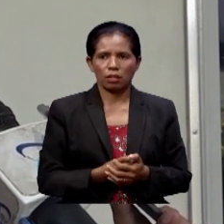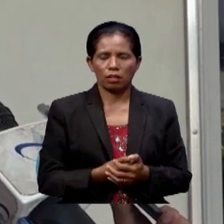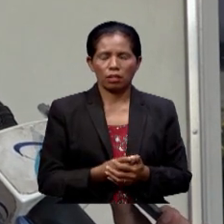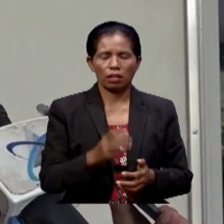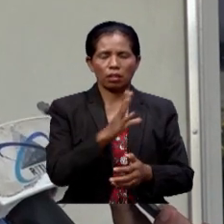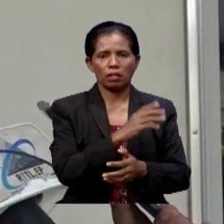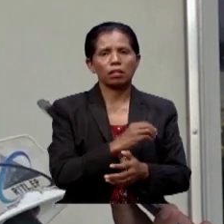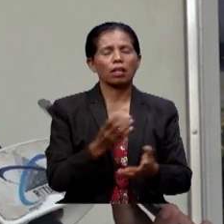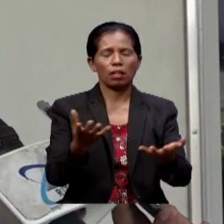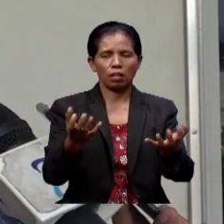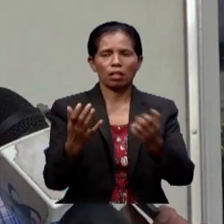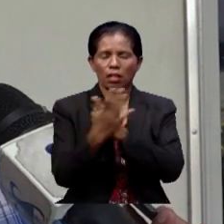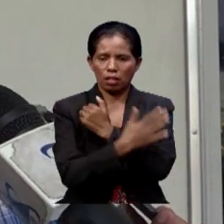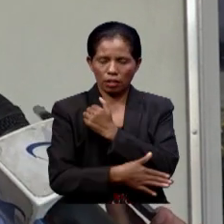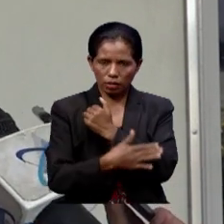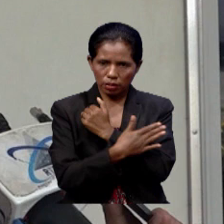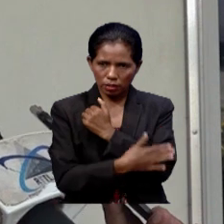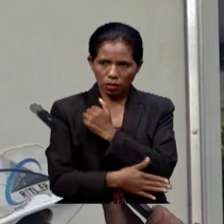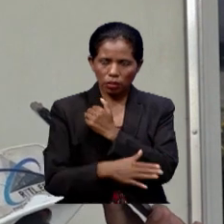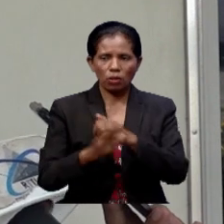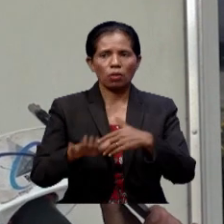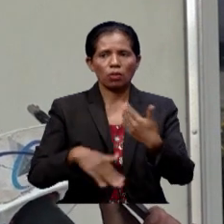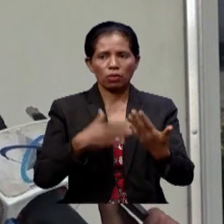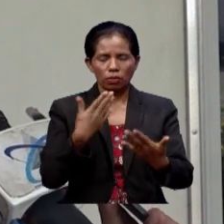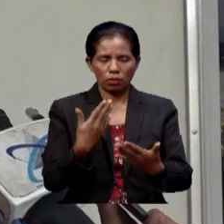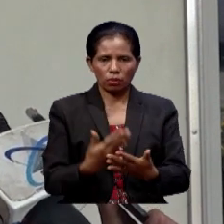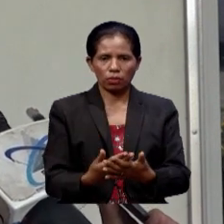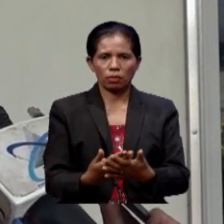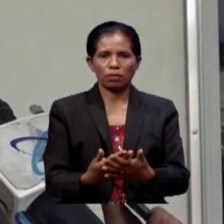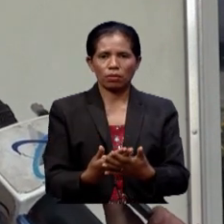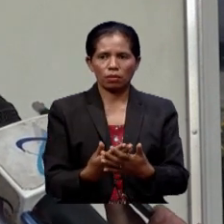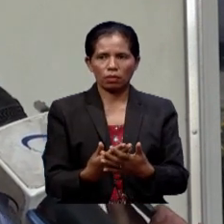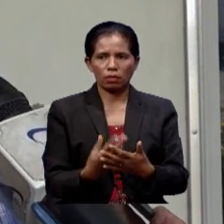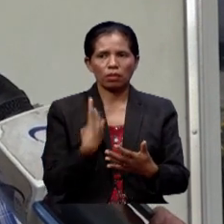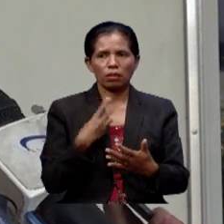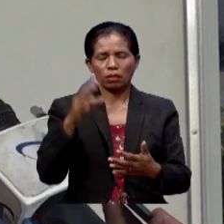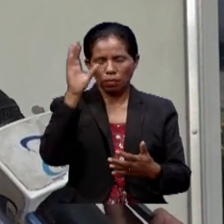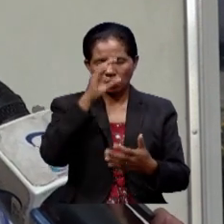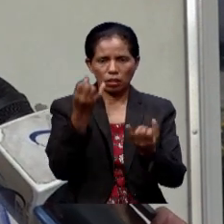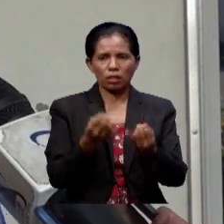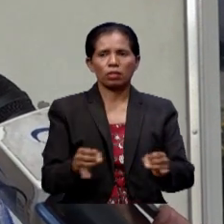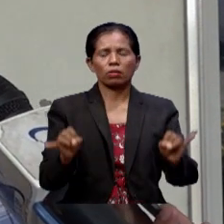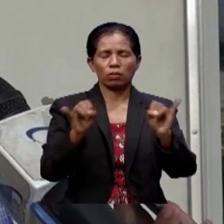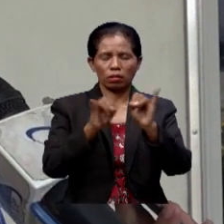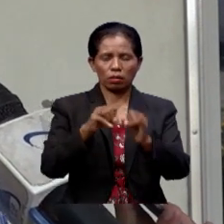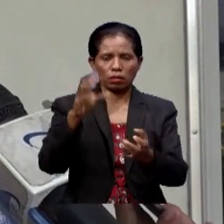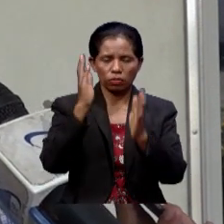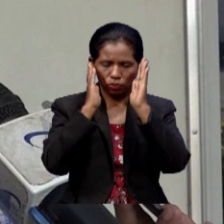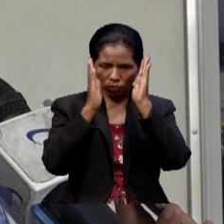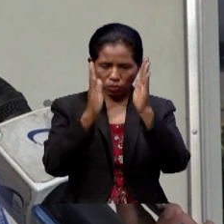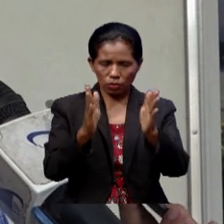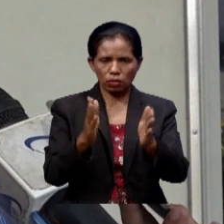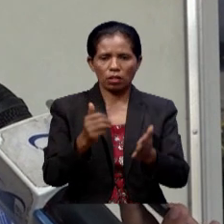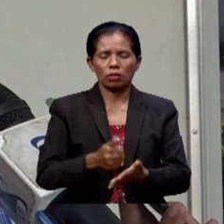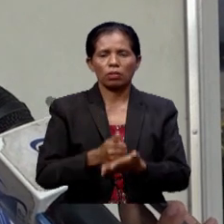commitment dira na saunia atu hotu hotu o ita buka institusau ira ne me ke tau matan los pa korupsau ne